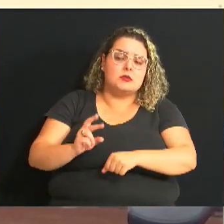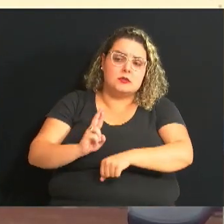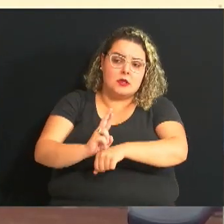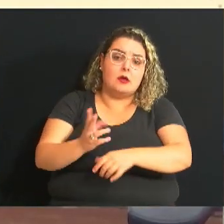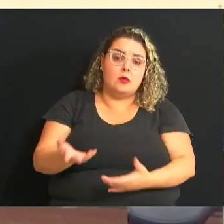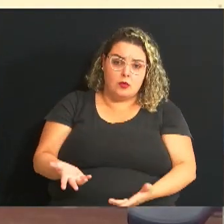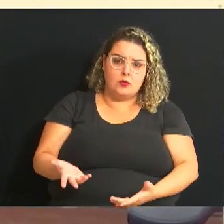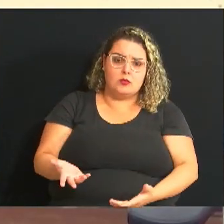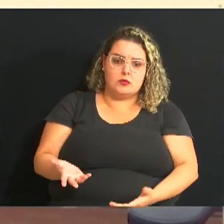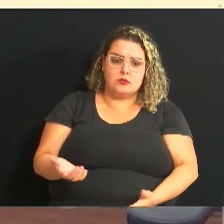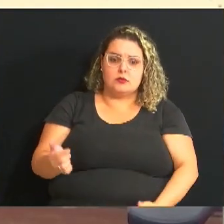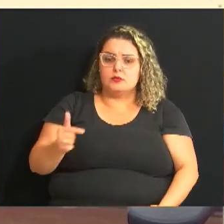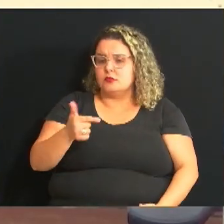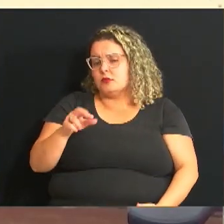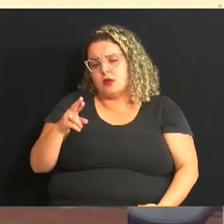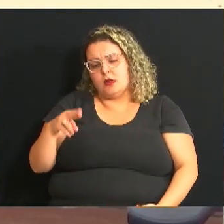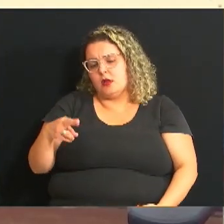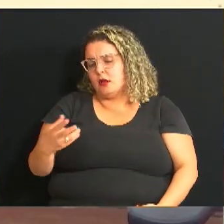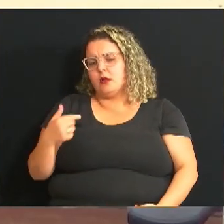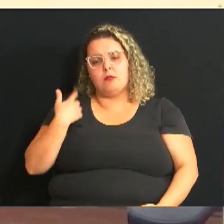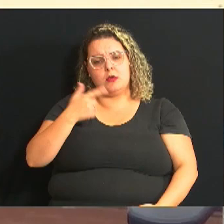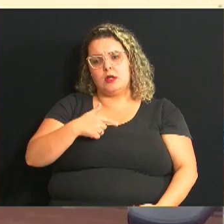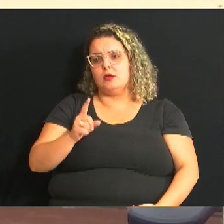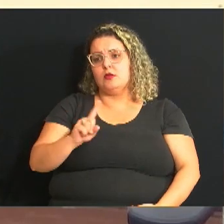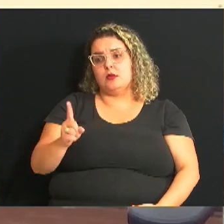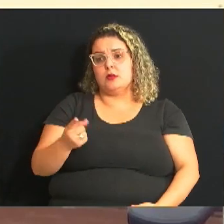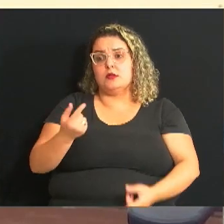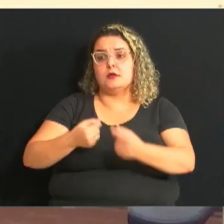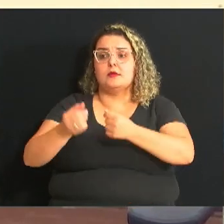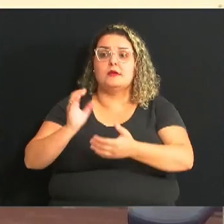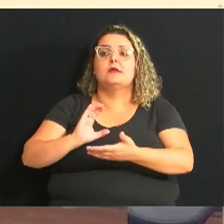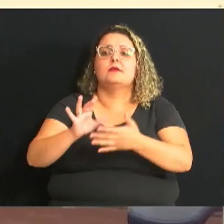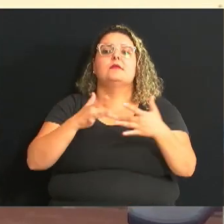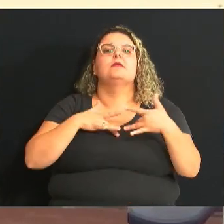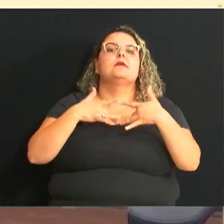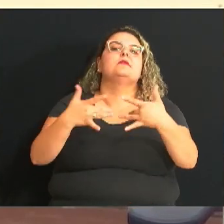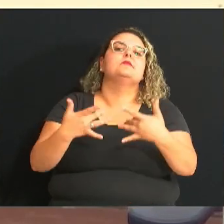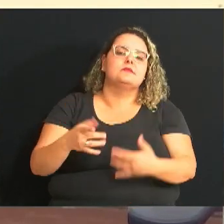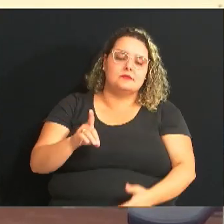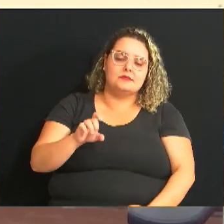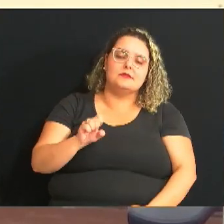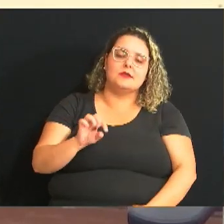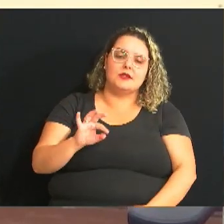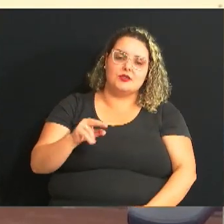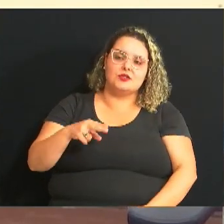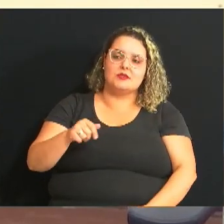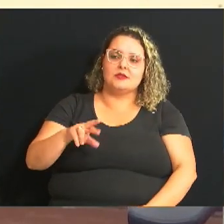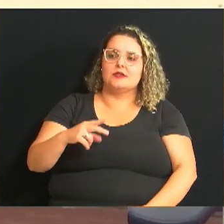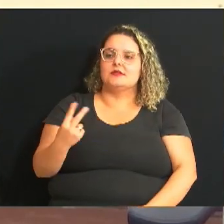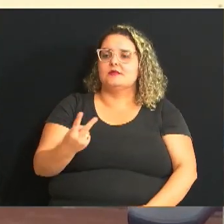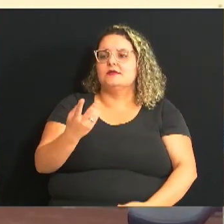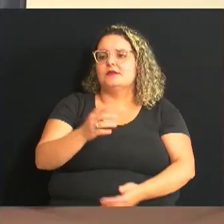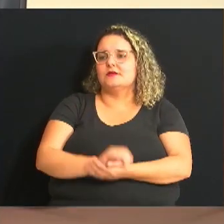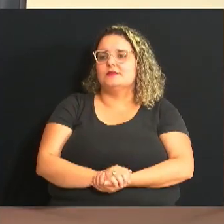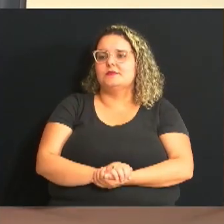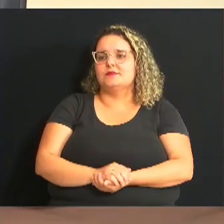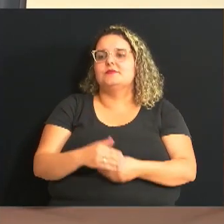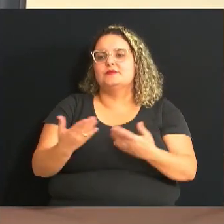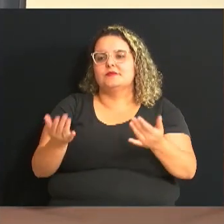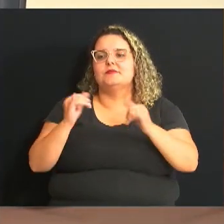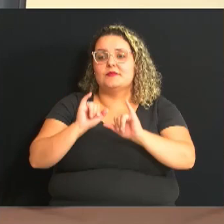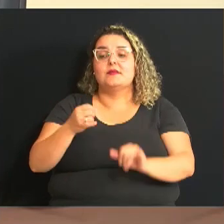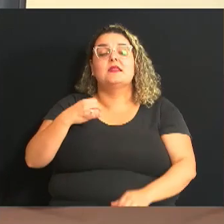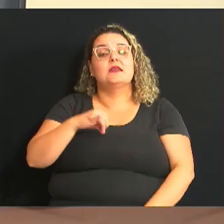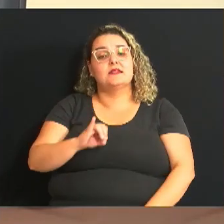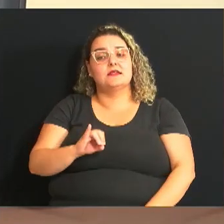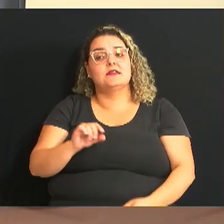há motivos para a gente não doar, não destinar esses valores. Então, fica aí o recado. Se você